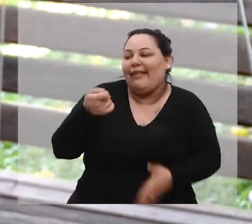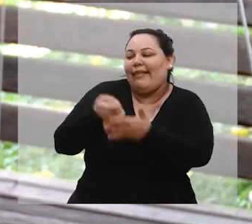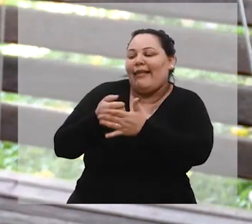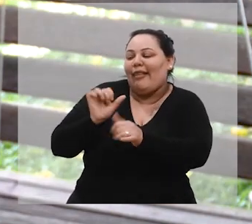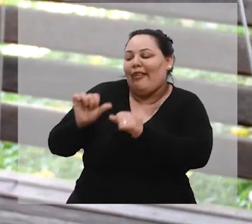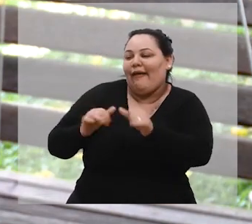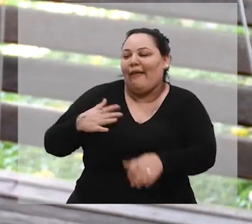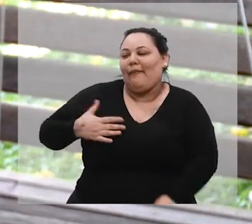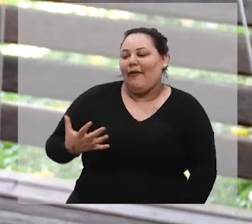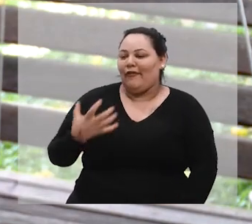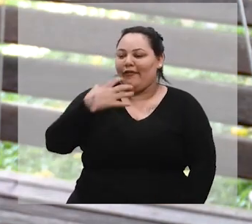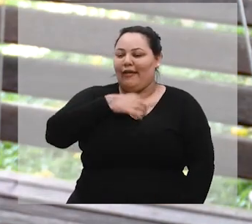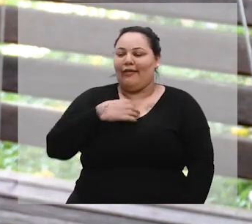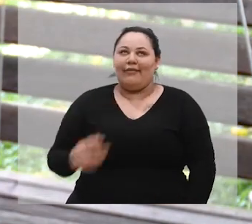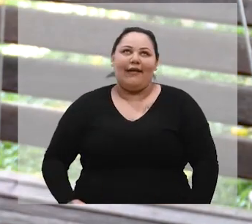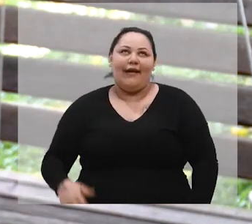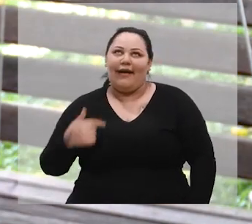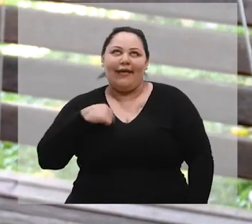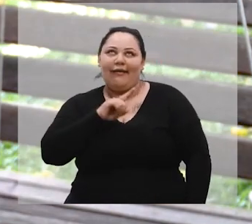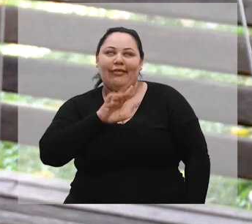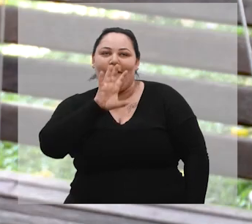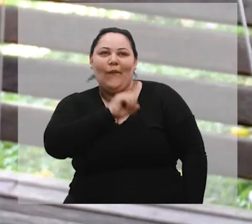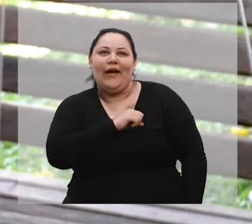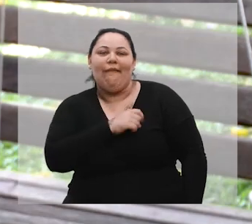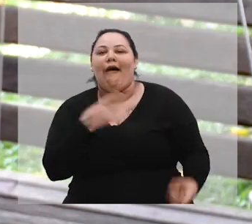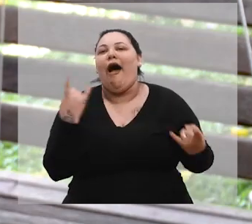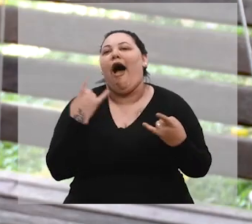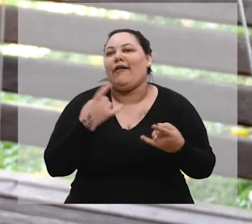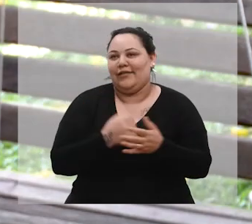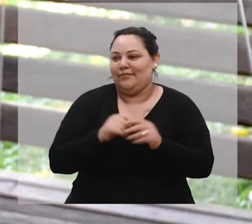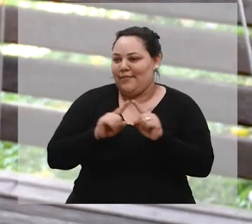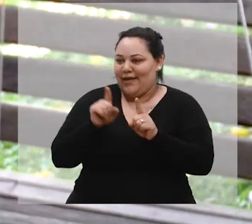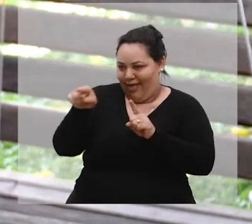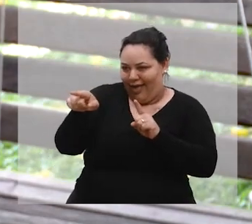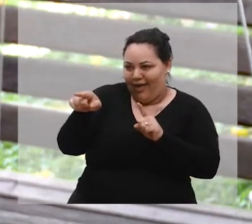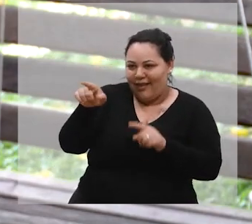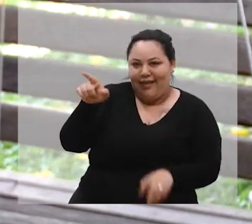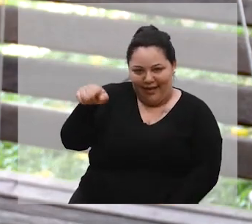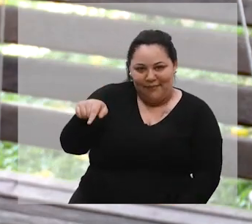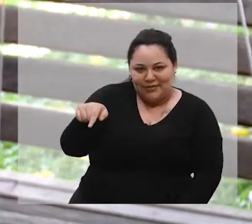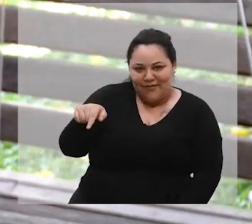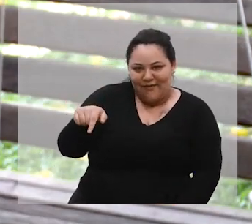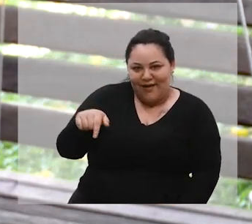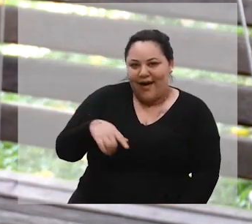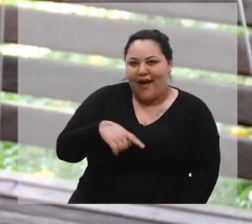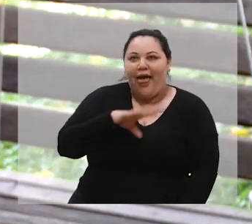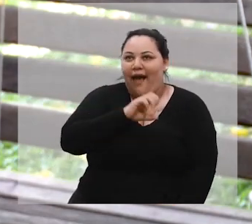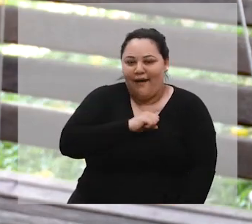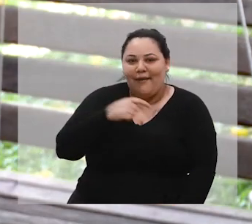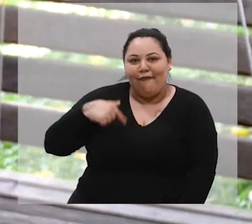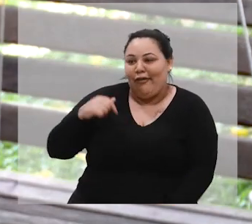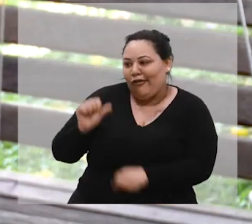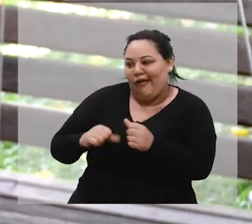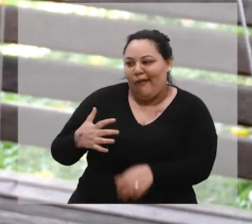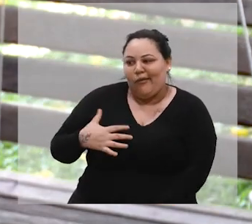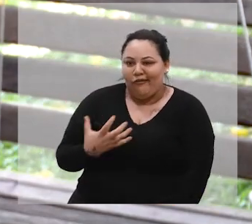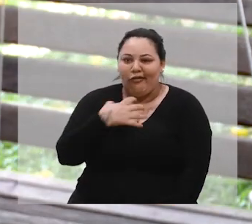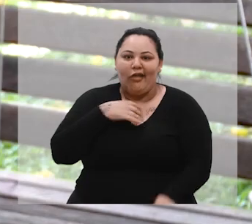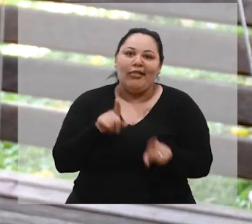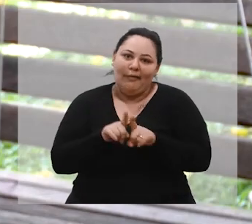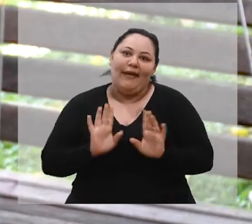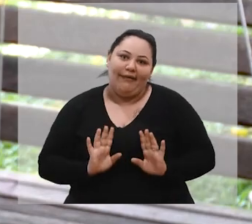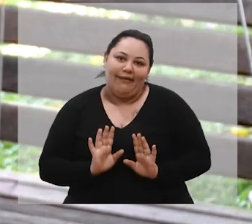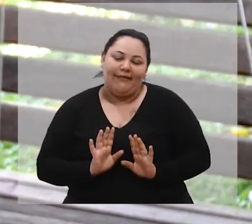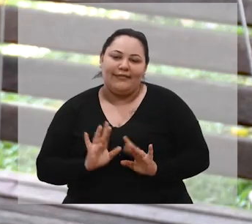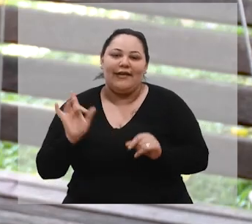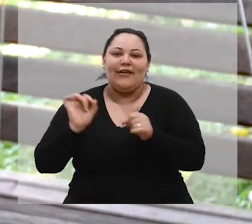gosta. Nossa, não gosto nada de rock, mas a pessoa gosta, vou me moldar, vou gostar de rock para poder agradar a pessoa. Então a gente acaba